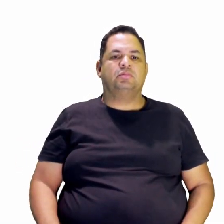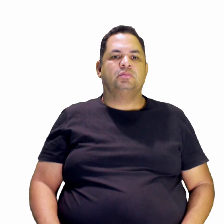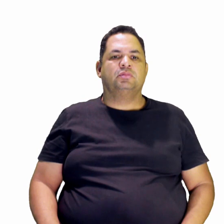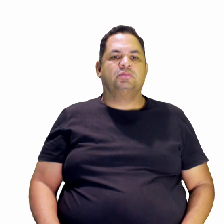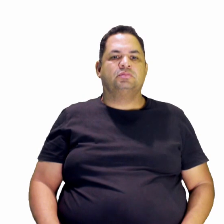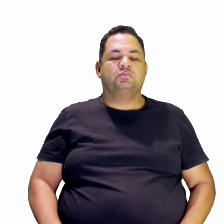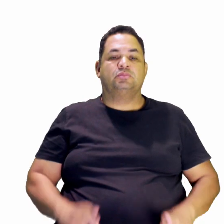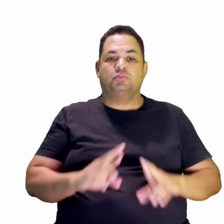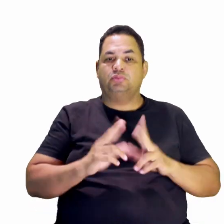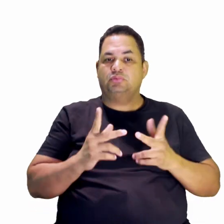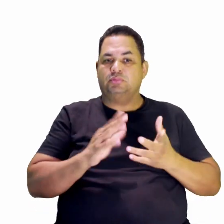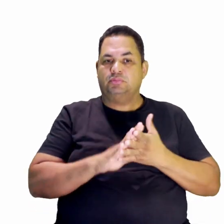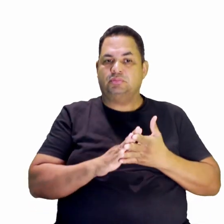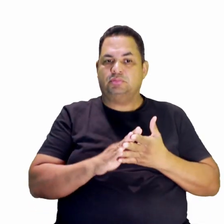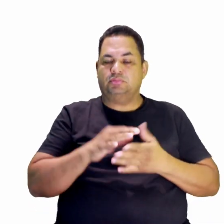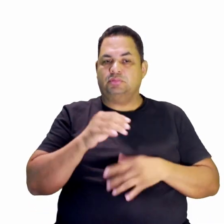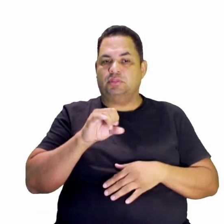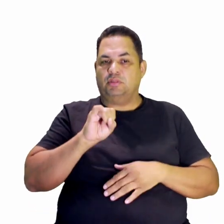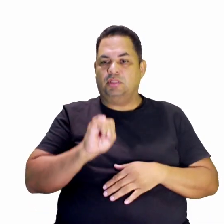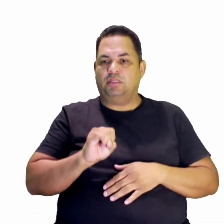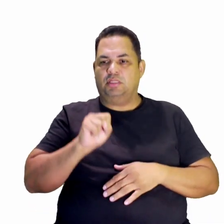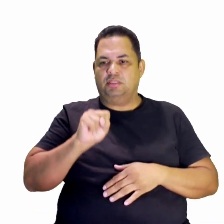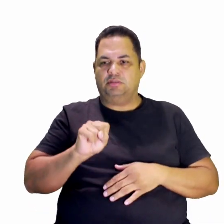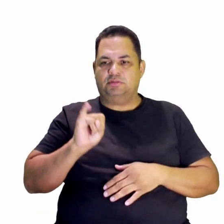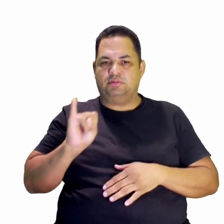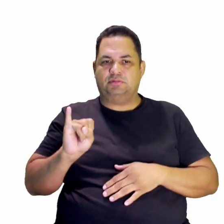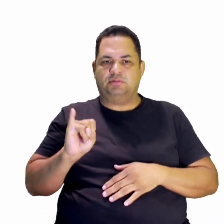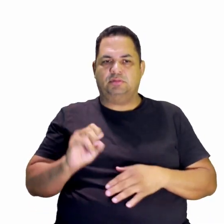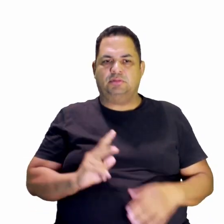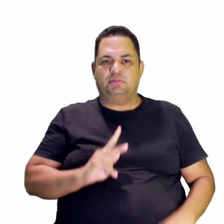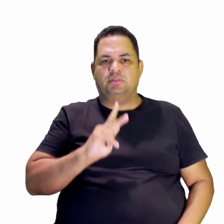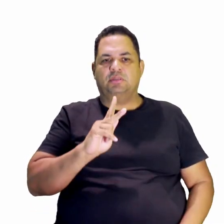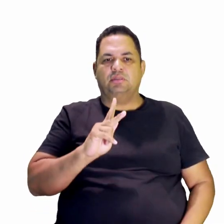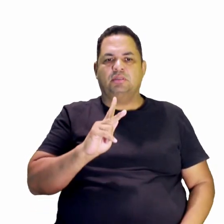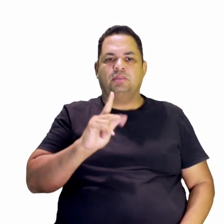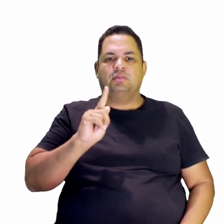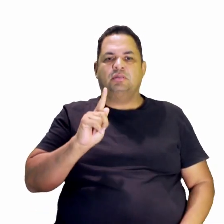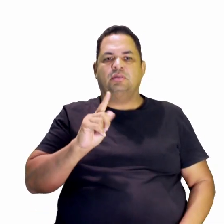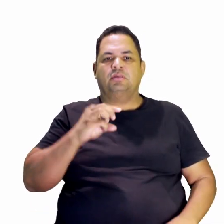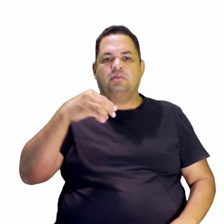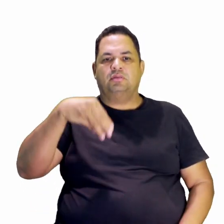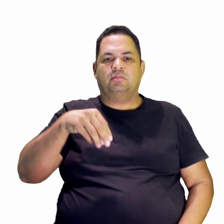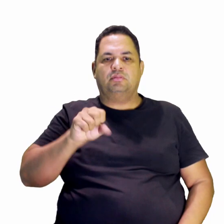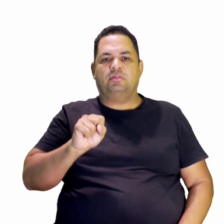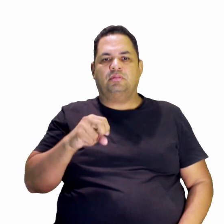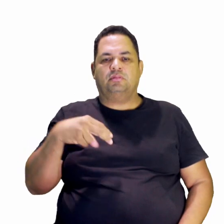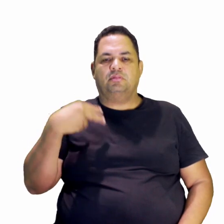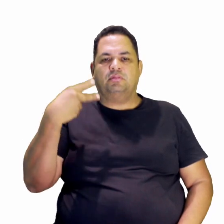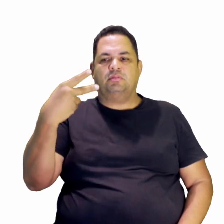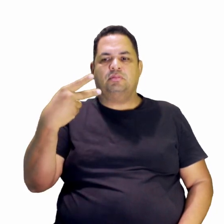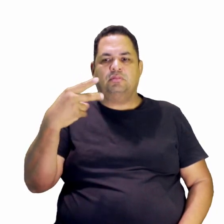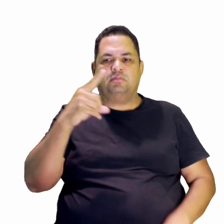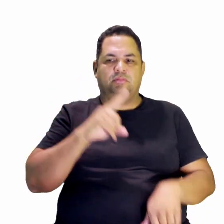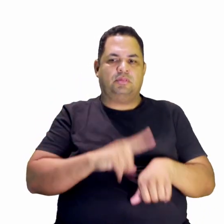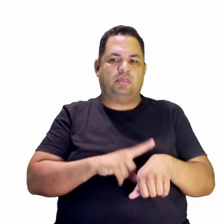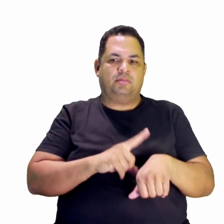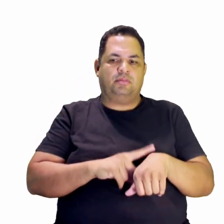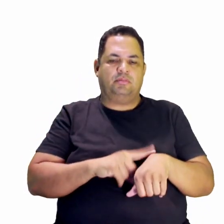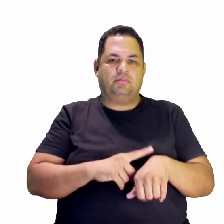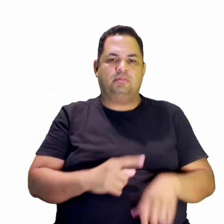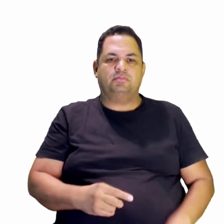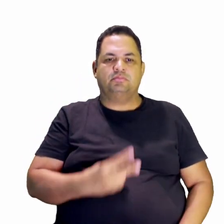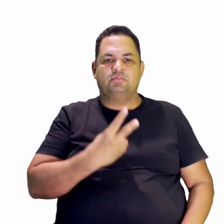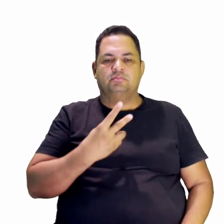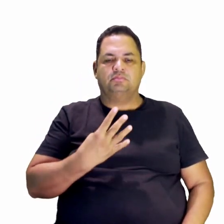de medida estão todas no Sistema Internacional de Medida. Quilograma para massa, metro de comprimento, segundo de tempo. Né? São as